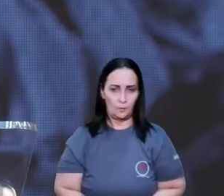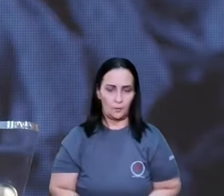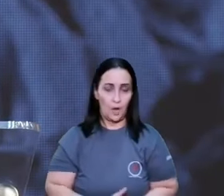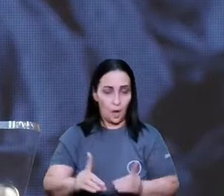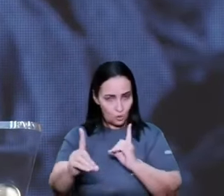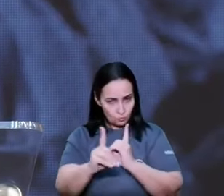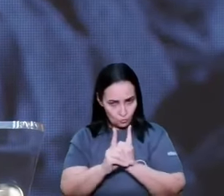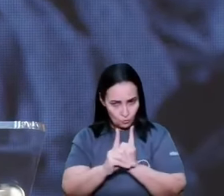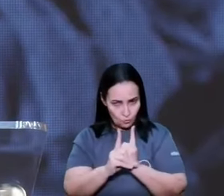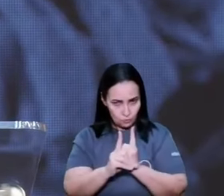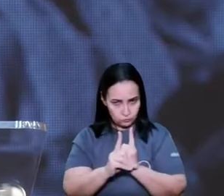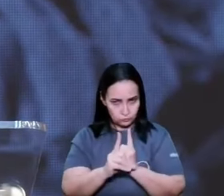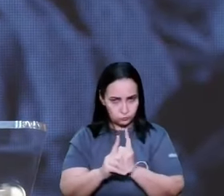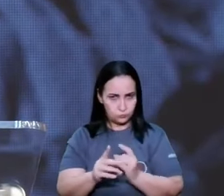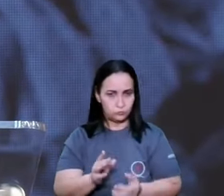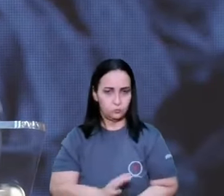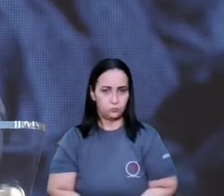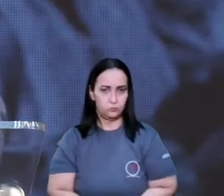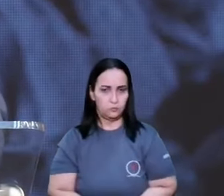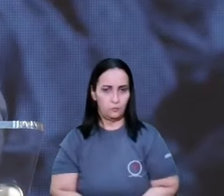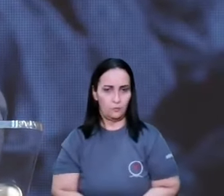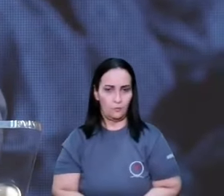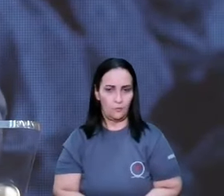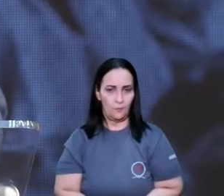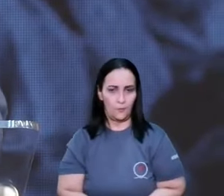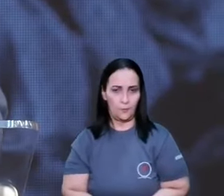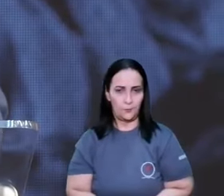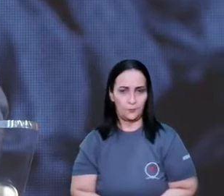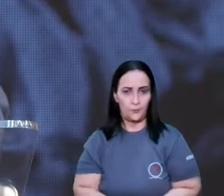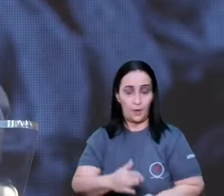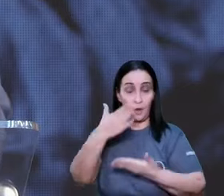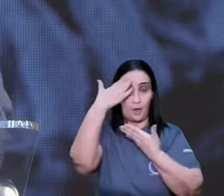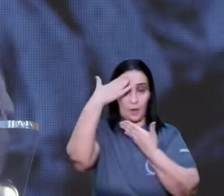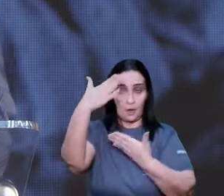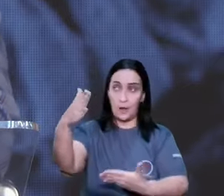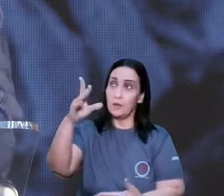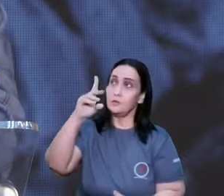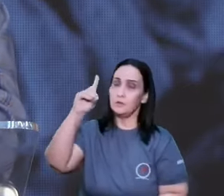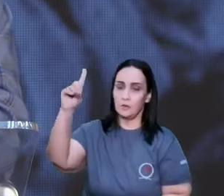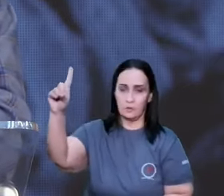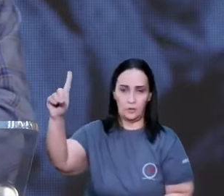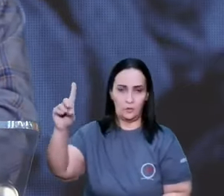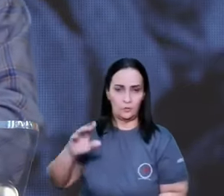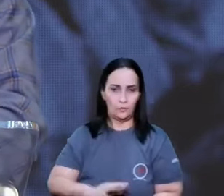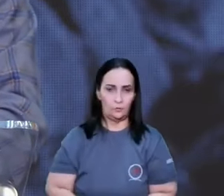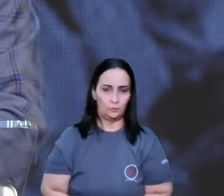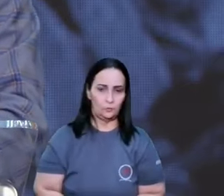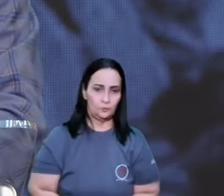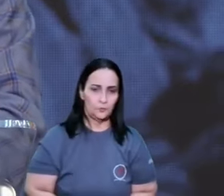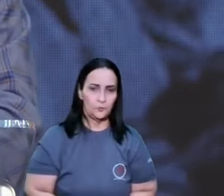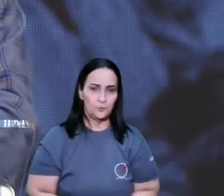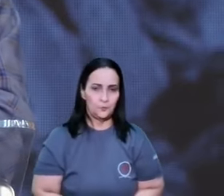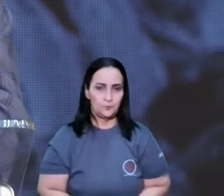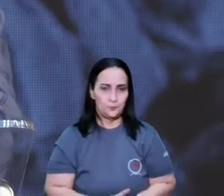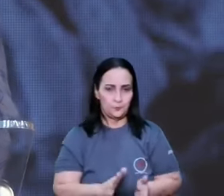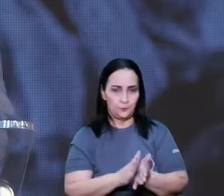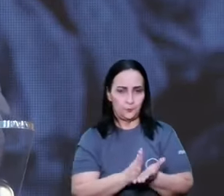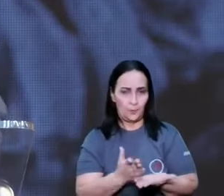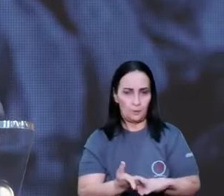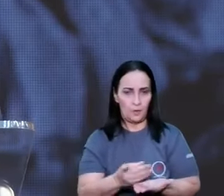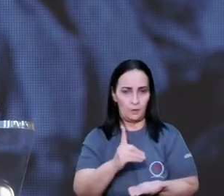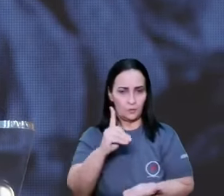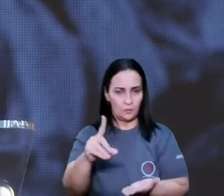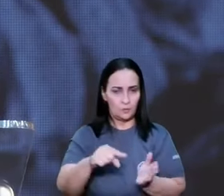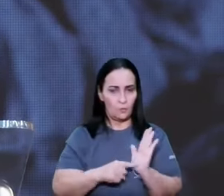Bíblia você pode Celebrar ao senhor dizendo graças a Deus graças a Deus diz a Bíblia a palavra